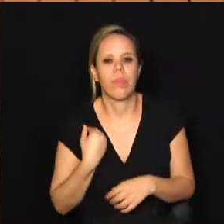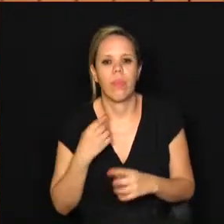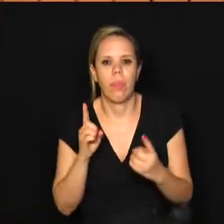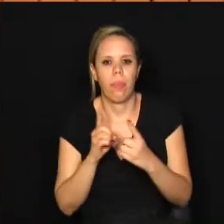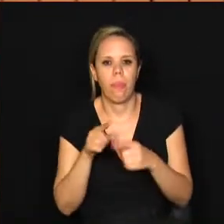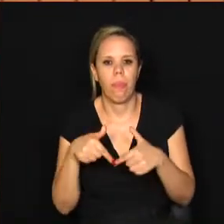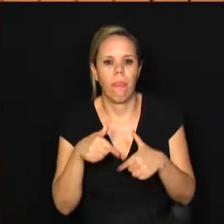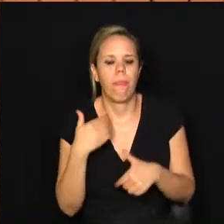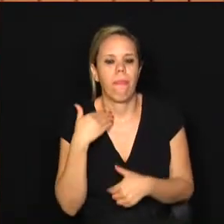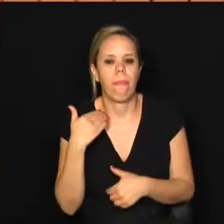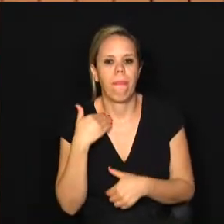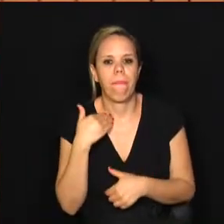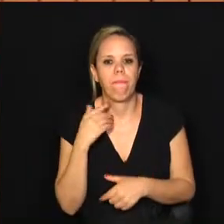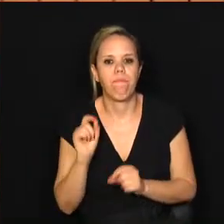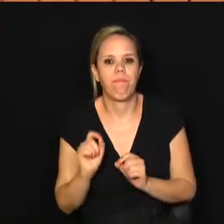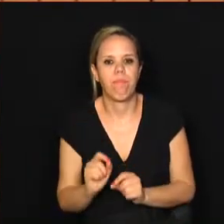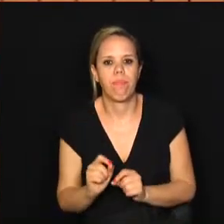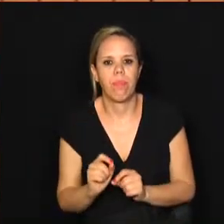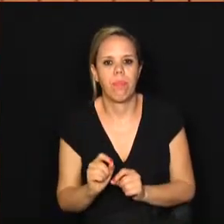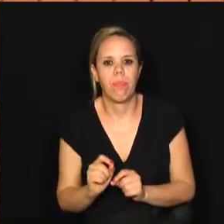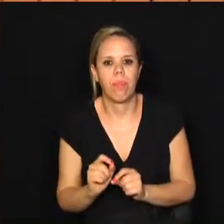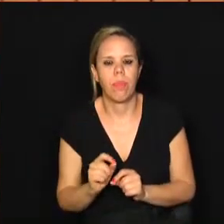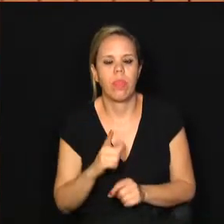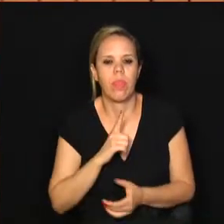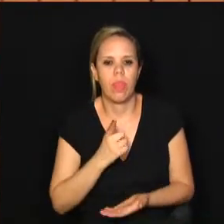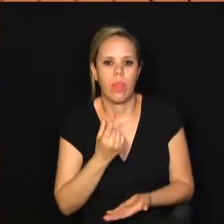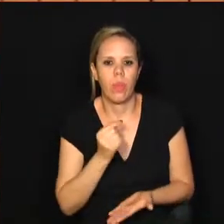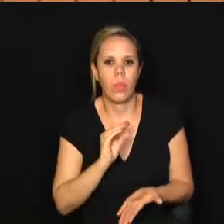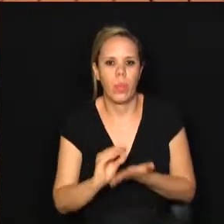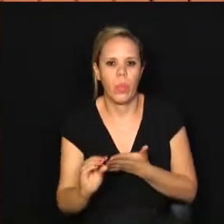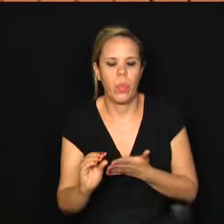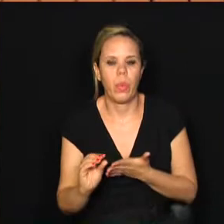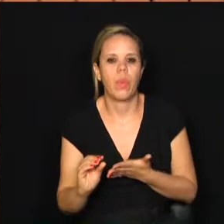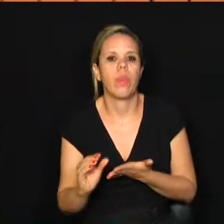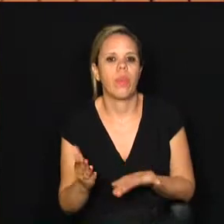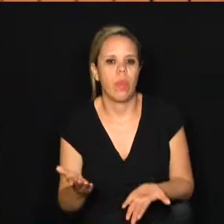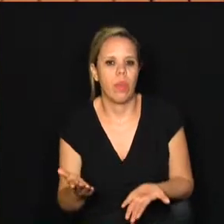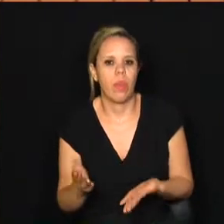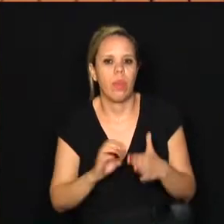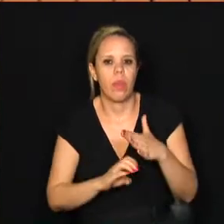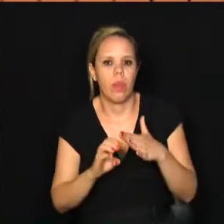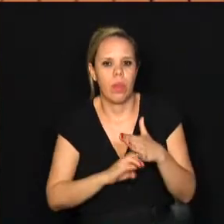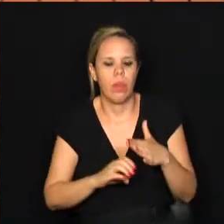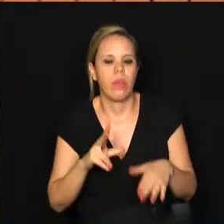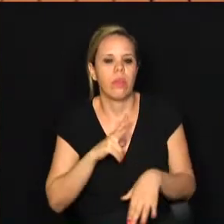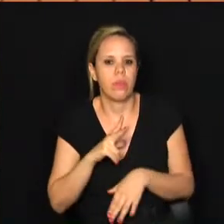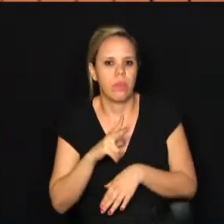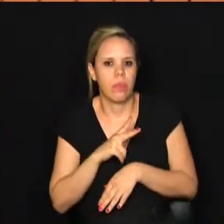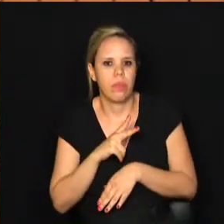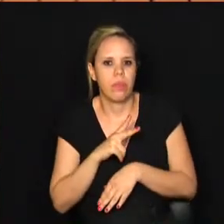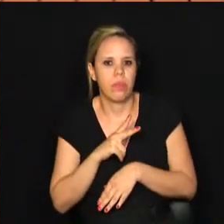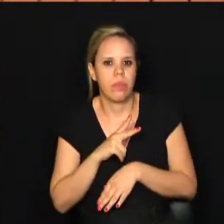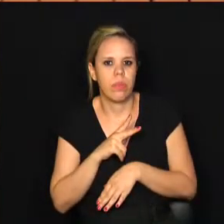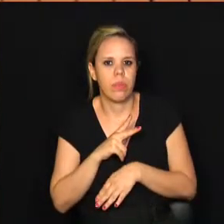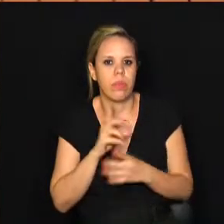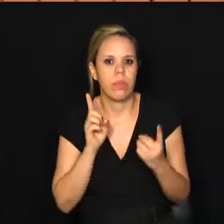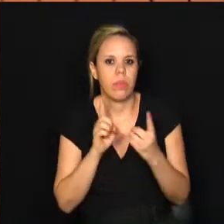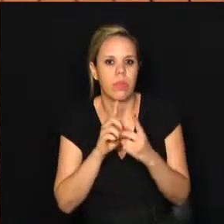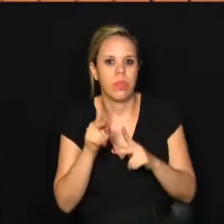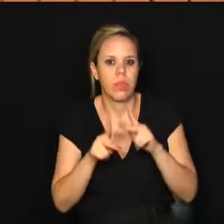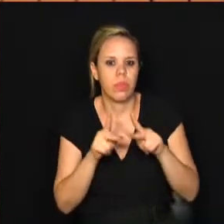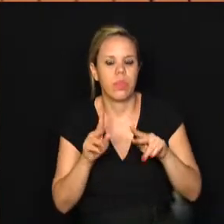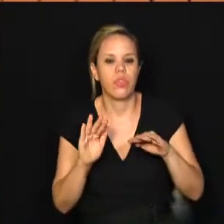de banco, aquilo que rende recursos e riquezas para as empresas privadas, mas atender as periferias